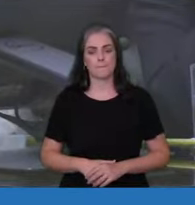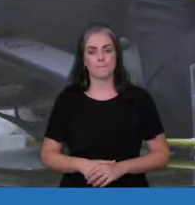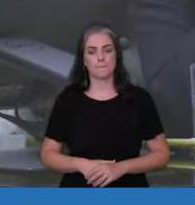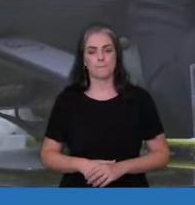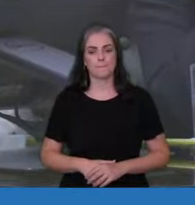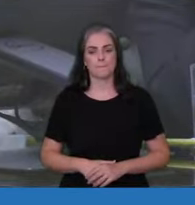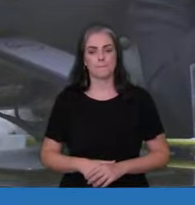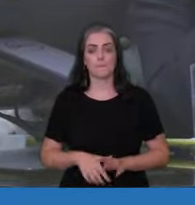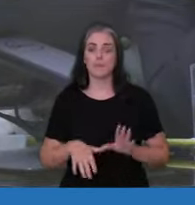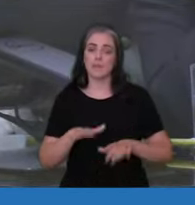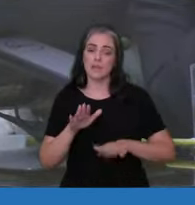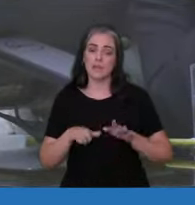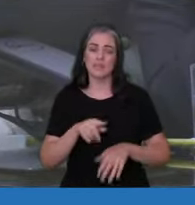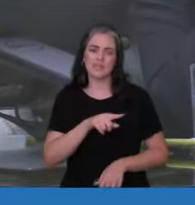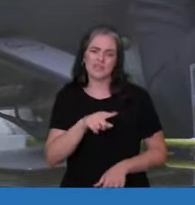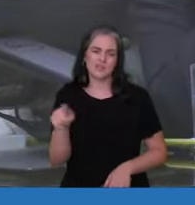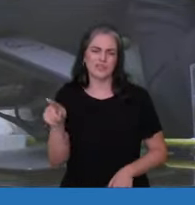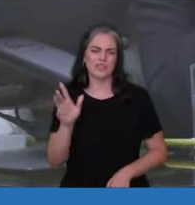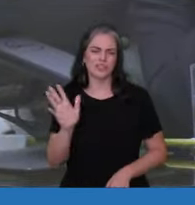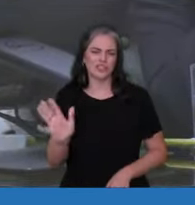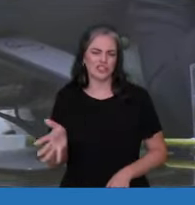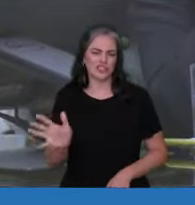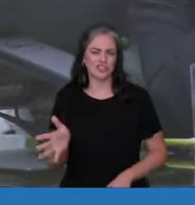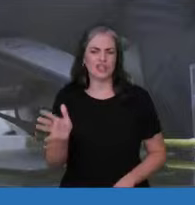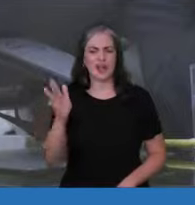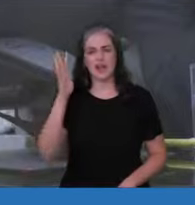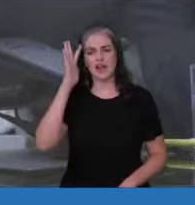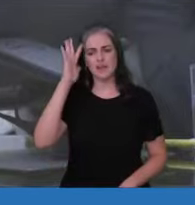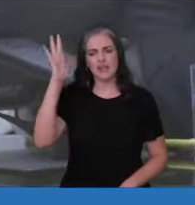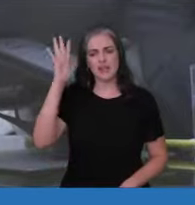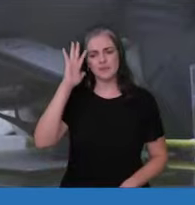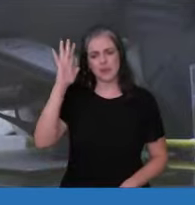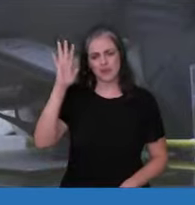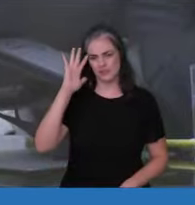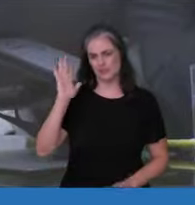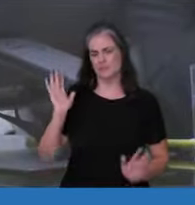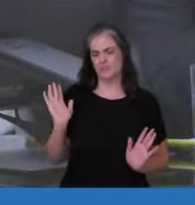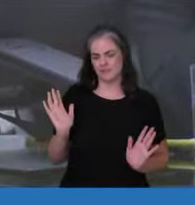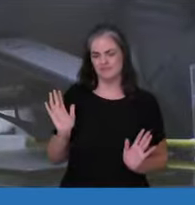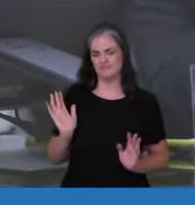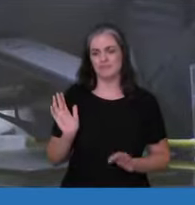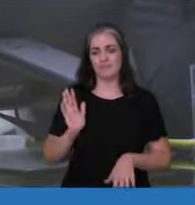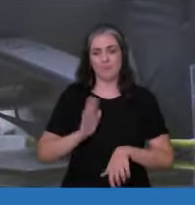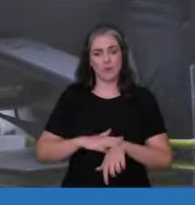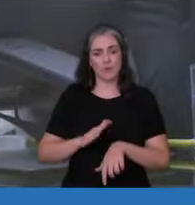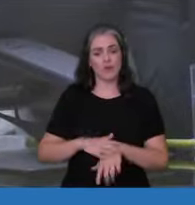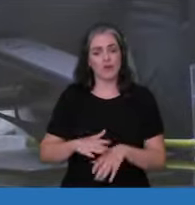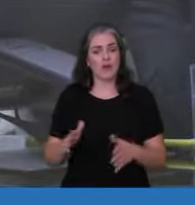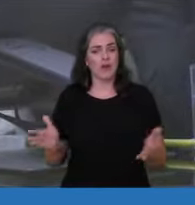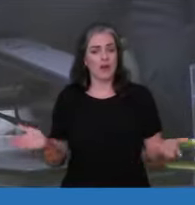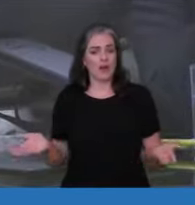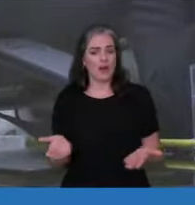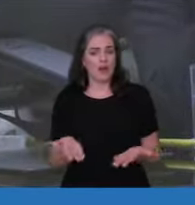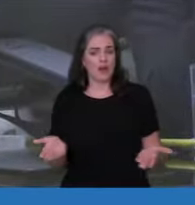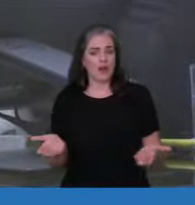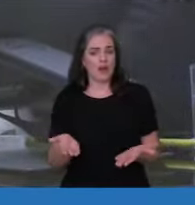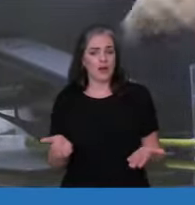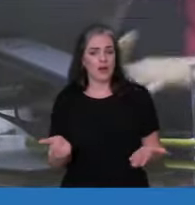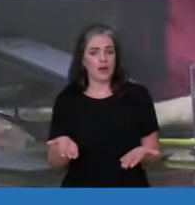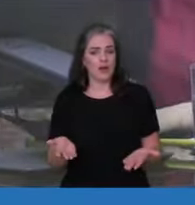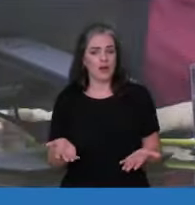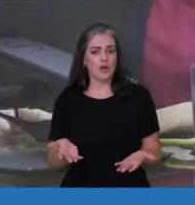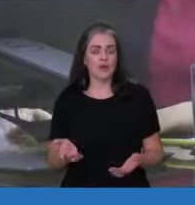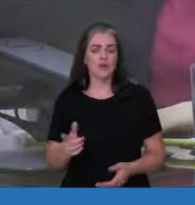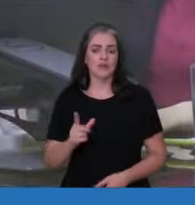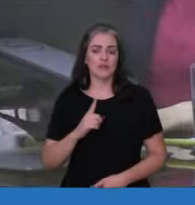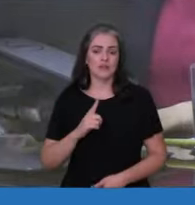imaginar, esse é um momento que, por um lado, nos traz